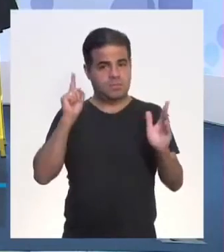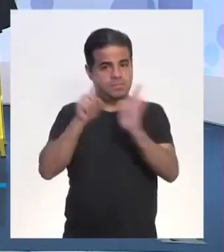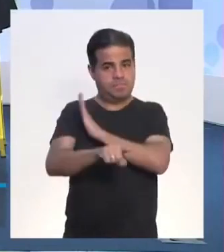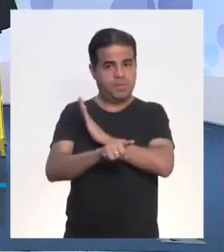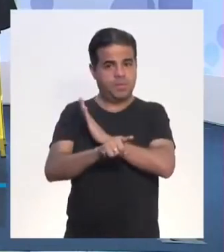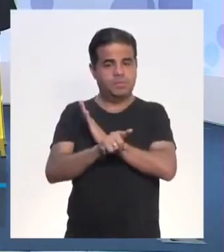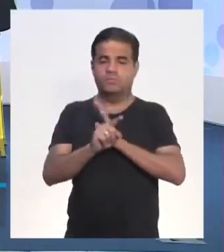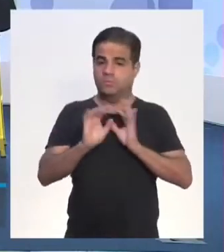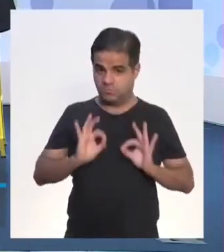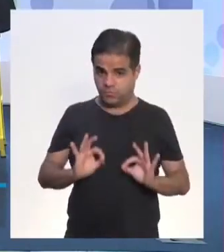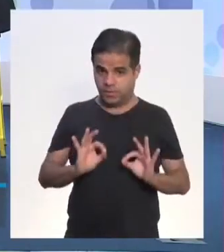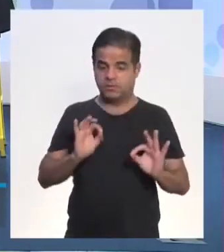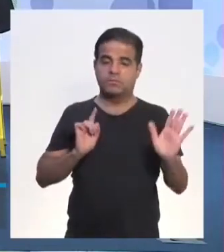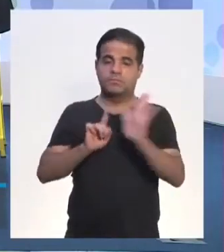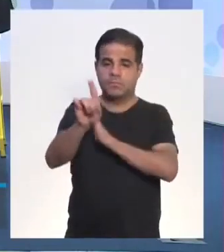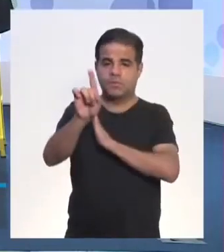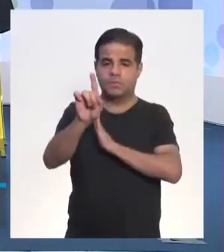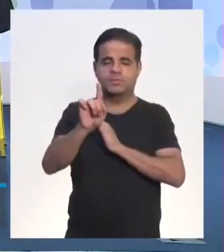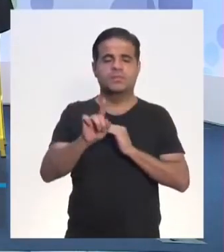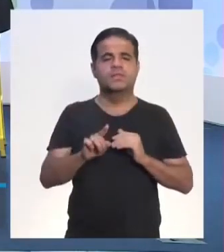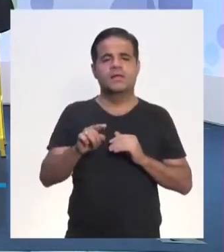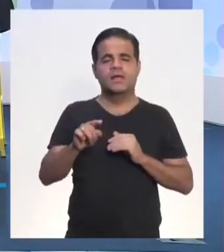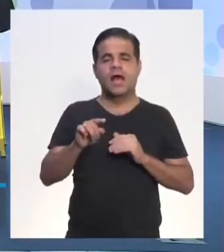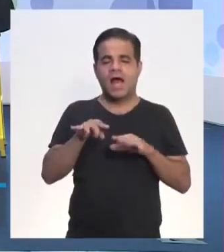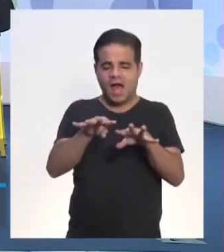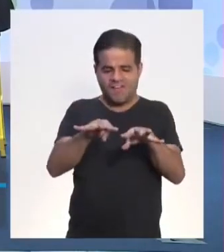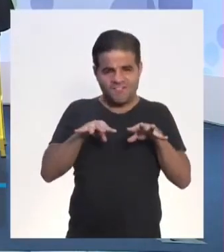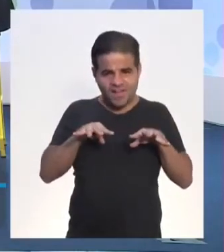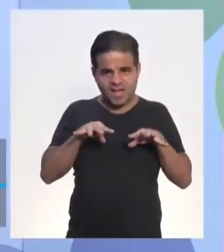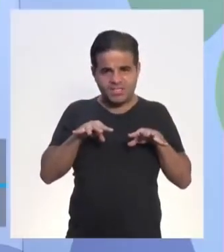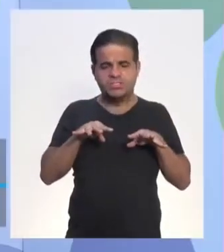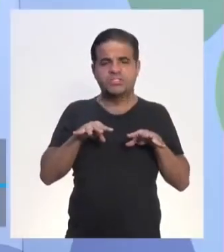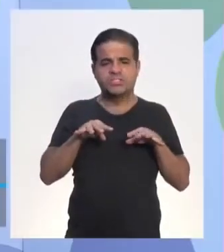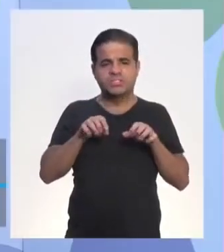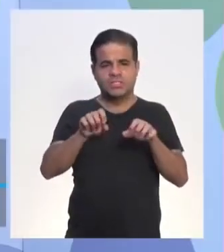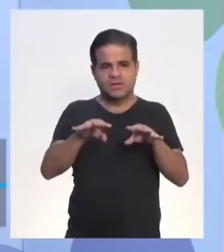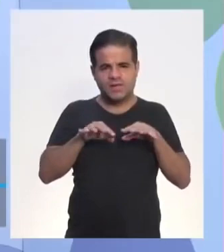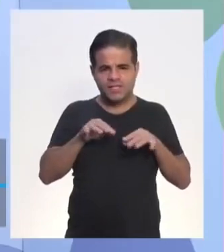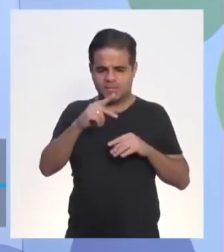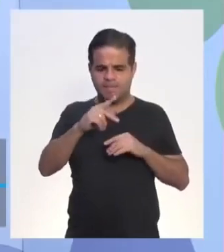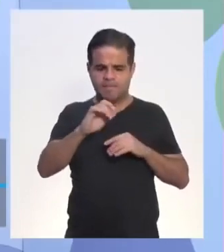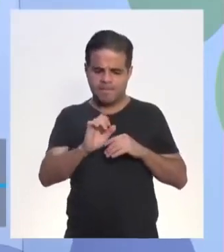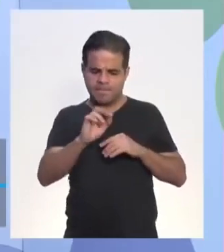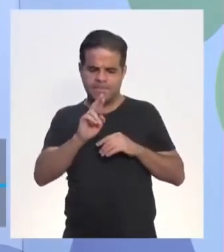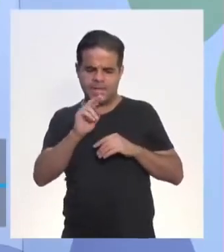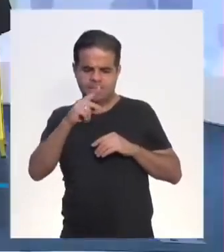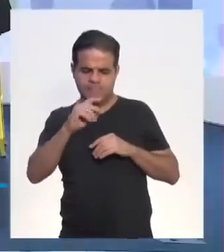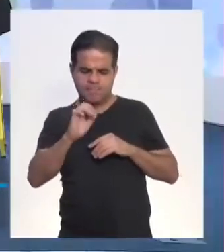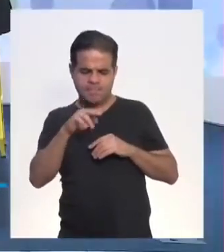pergunta, correto? Que a faixa de pedestre ela é perpendicular à calçada?